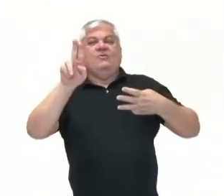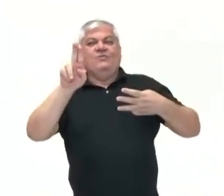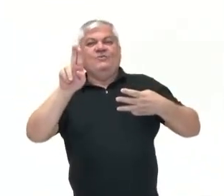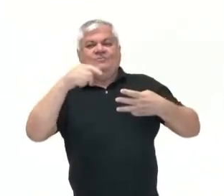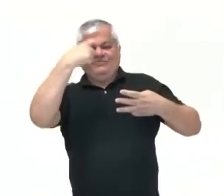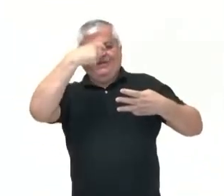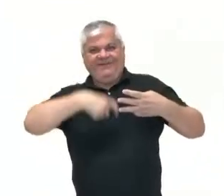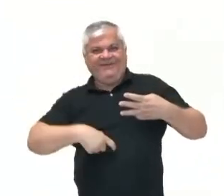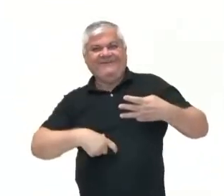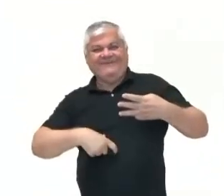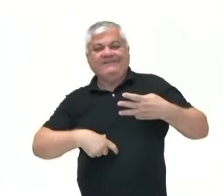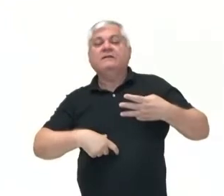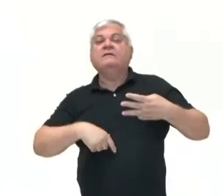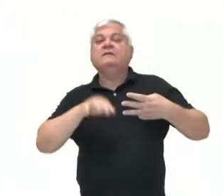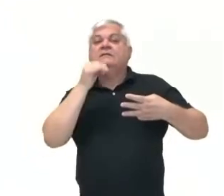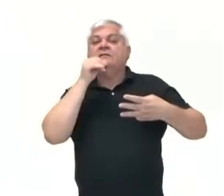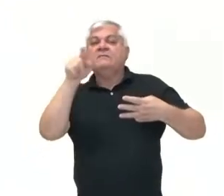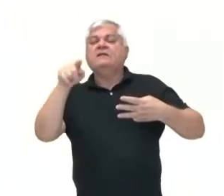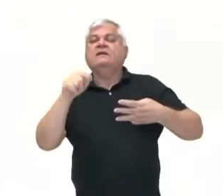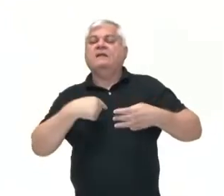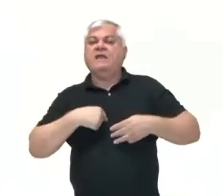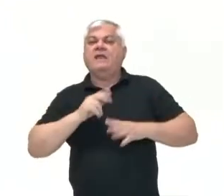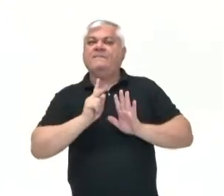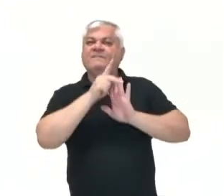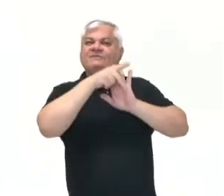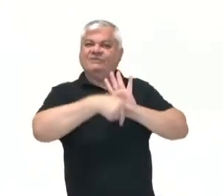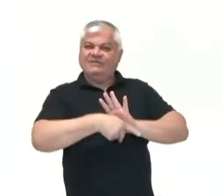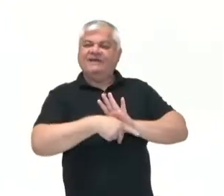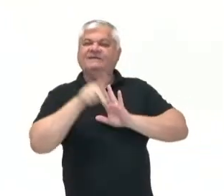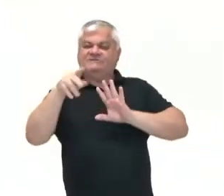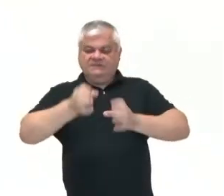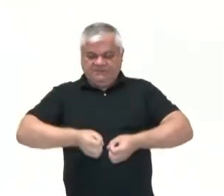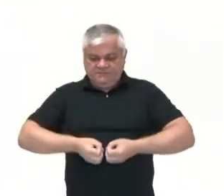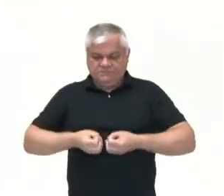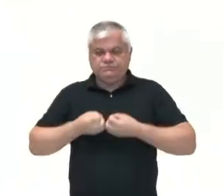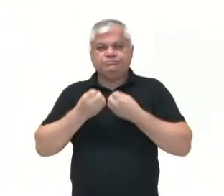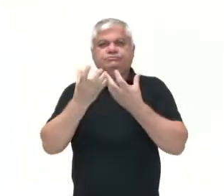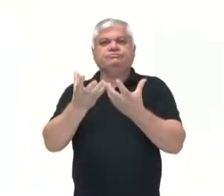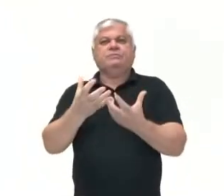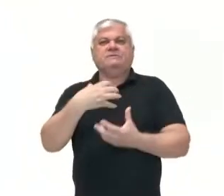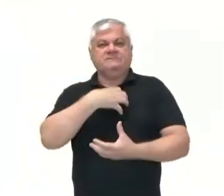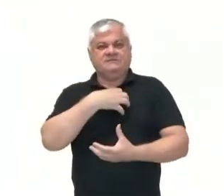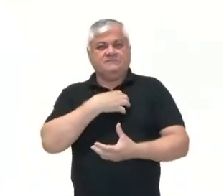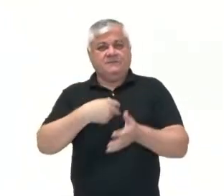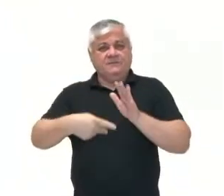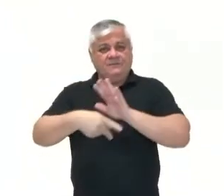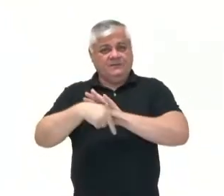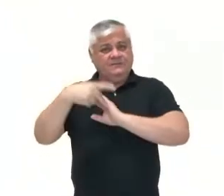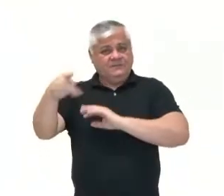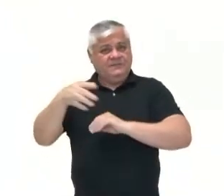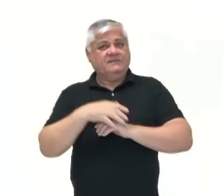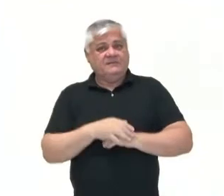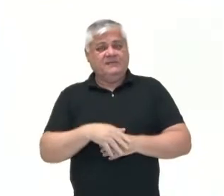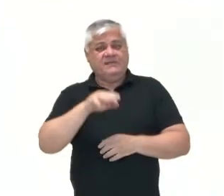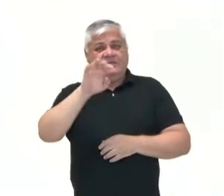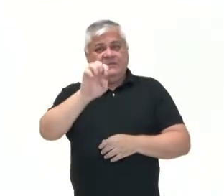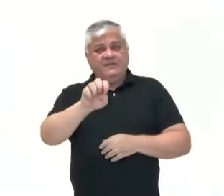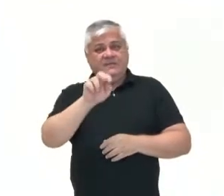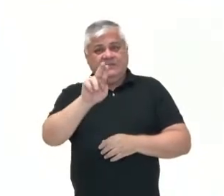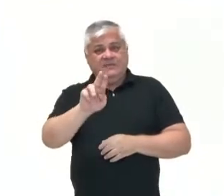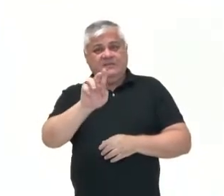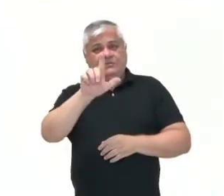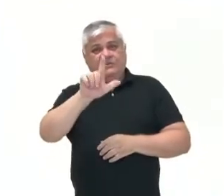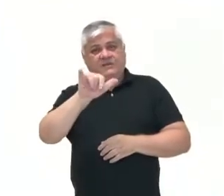é também o personagem, então ele fala sobre os seus próprios sentimentos, né? Que é o eu lírico que se coloca, né?